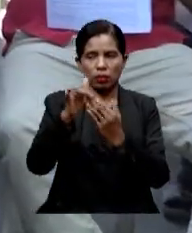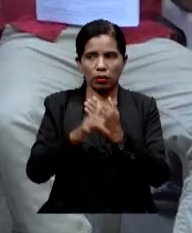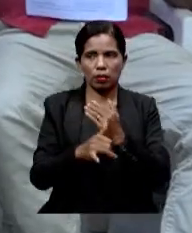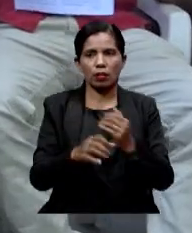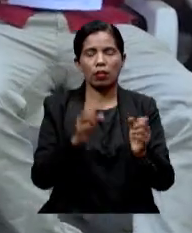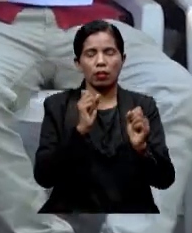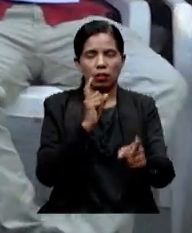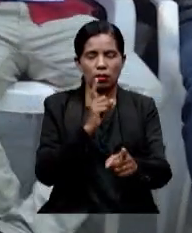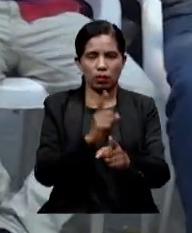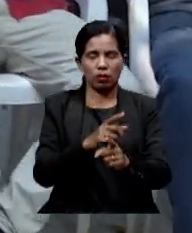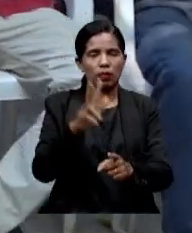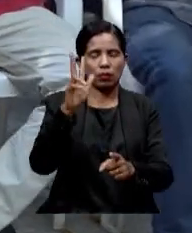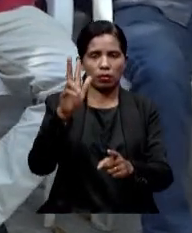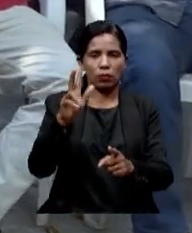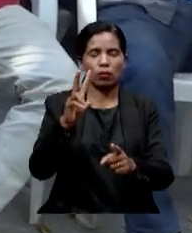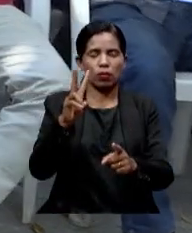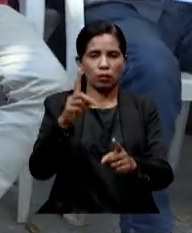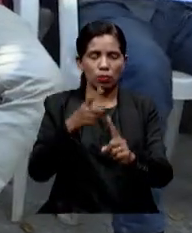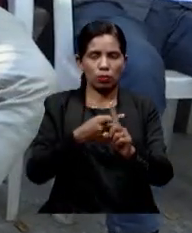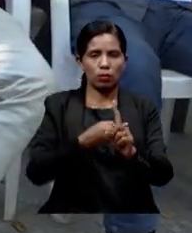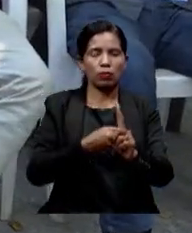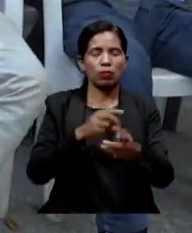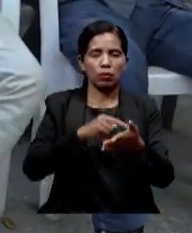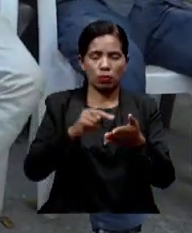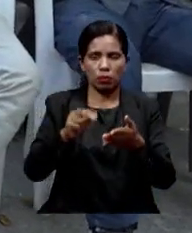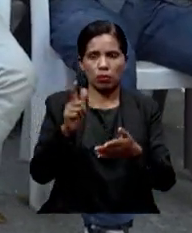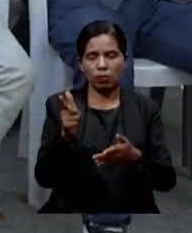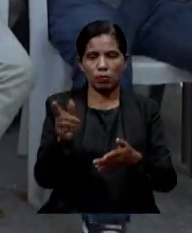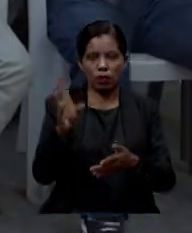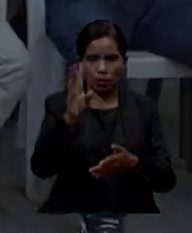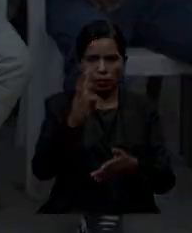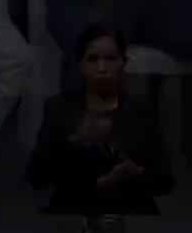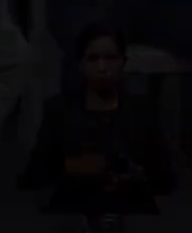hosseria segundo número ruan luresinen. Adere tu ximenes, jemen.